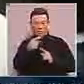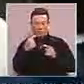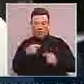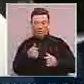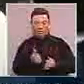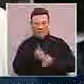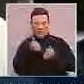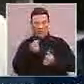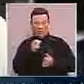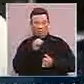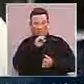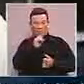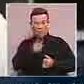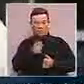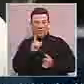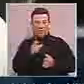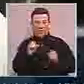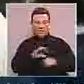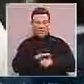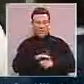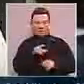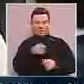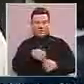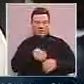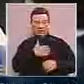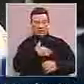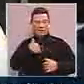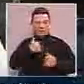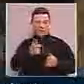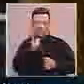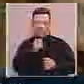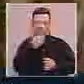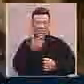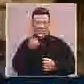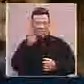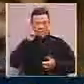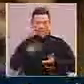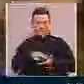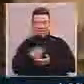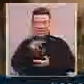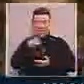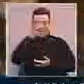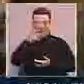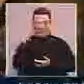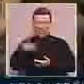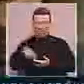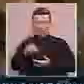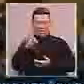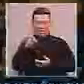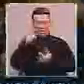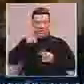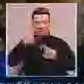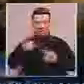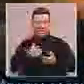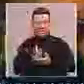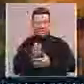esteja melhor, o melhor possível, esteja sem doença, seja saudável. Muito obrigada. São esperadas milhares de pessoas aqui nesta 8ª mostra